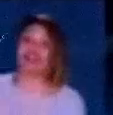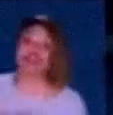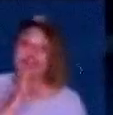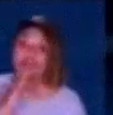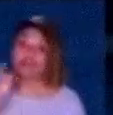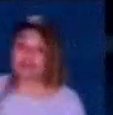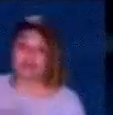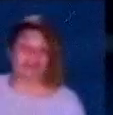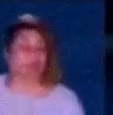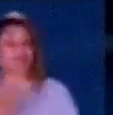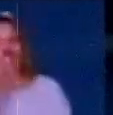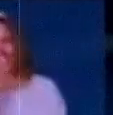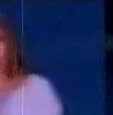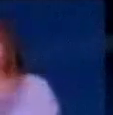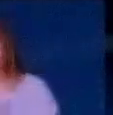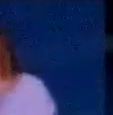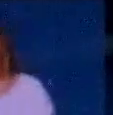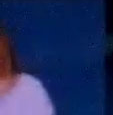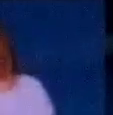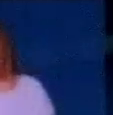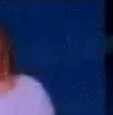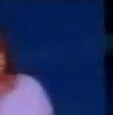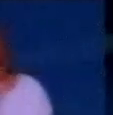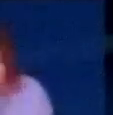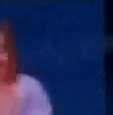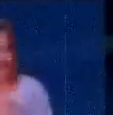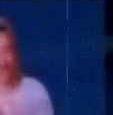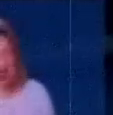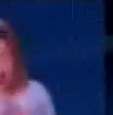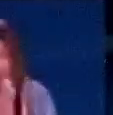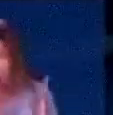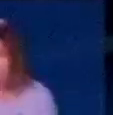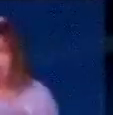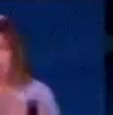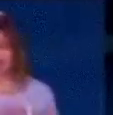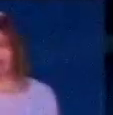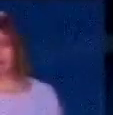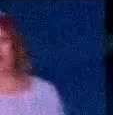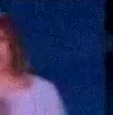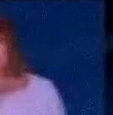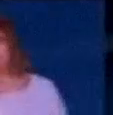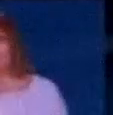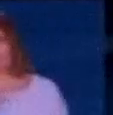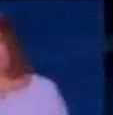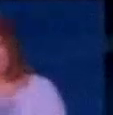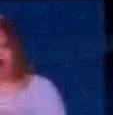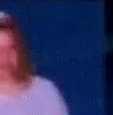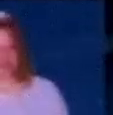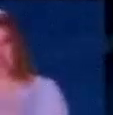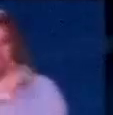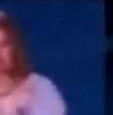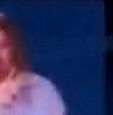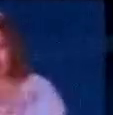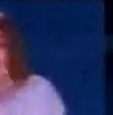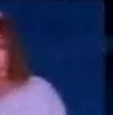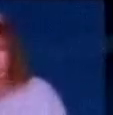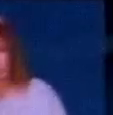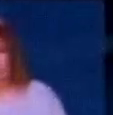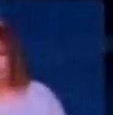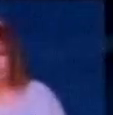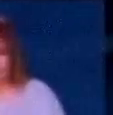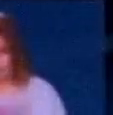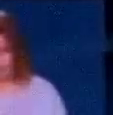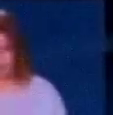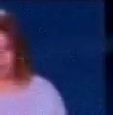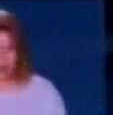na extrema pobreza. Nós temos mais de 50 milhões na pobreza, vivendo com 400 reais. Quando eu falo extrema pobreza, eu estou falando